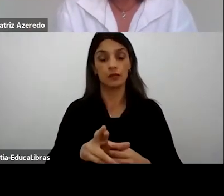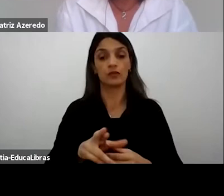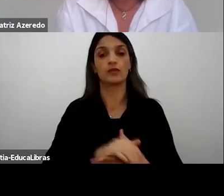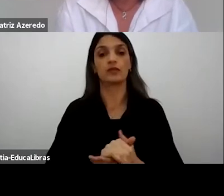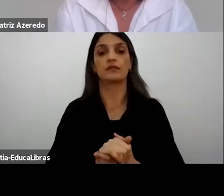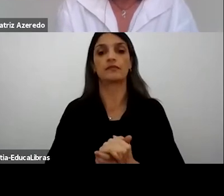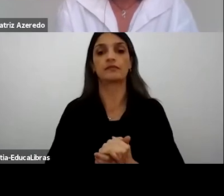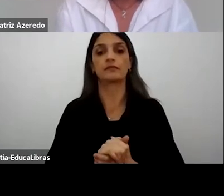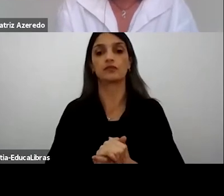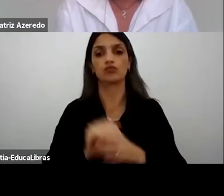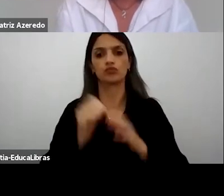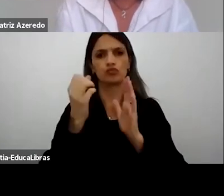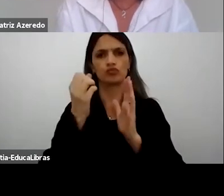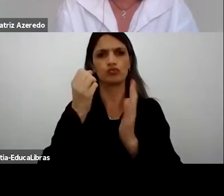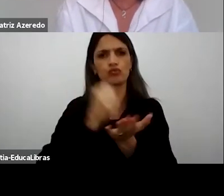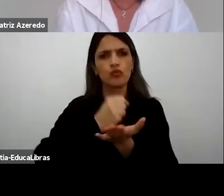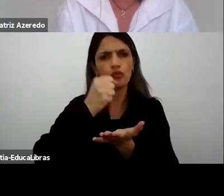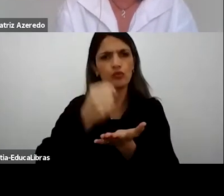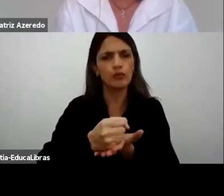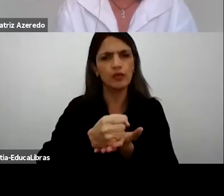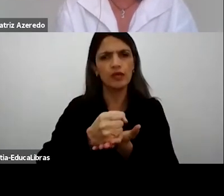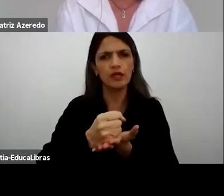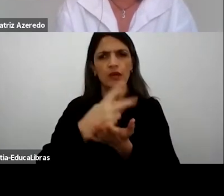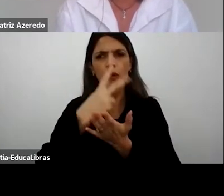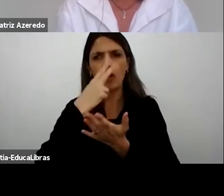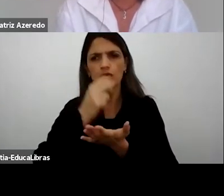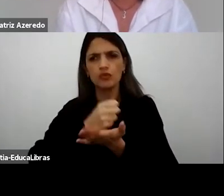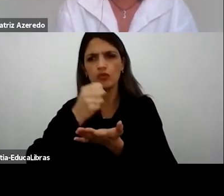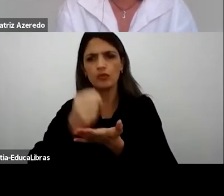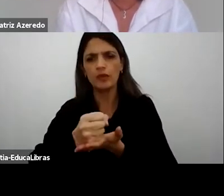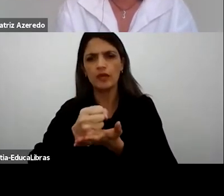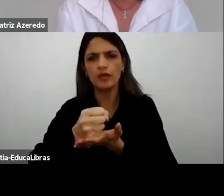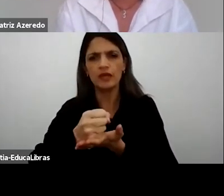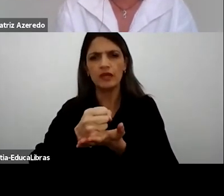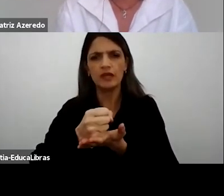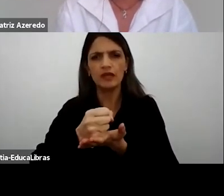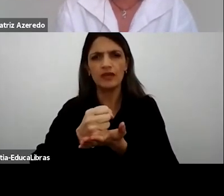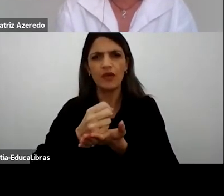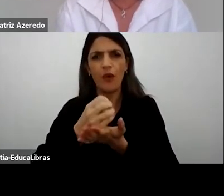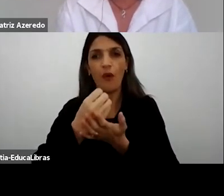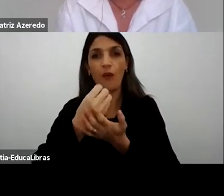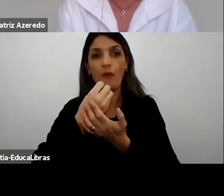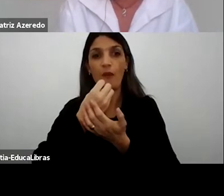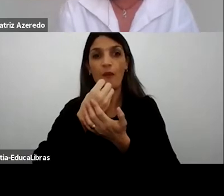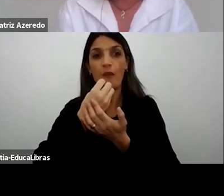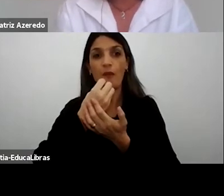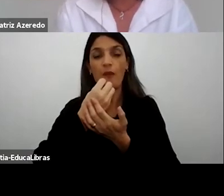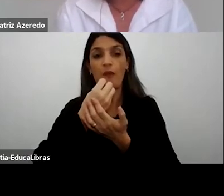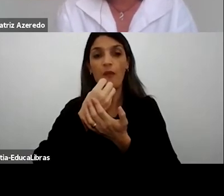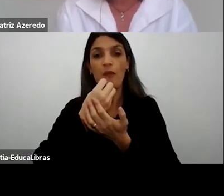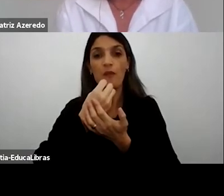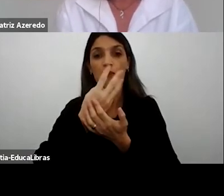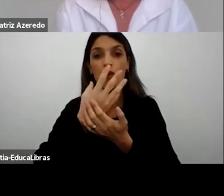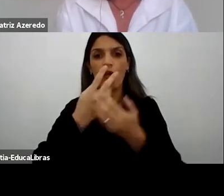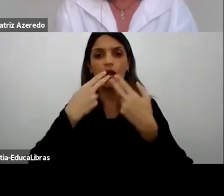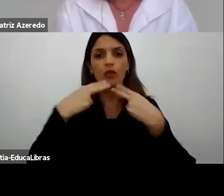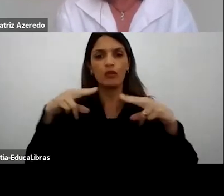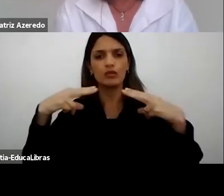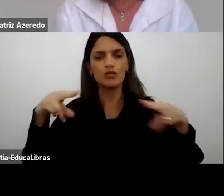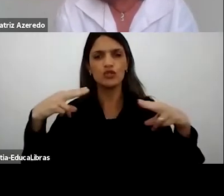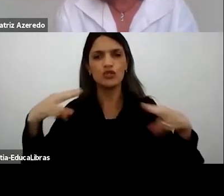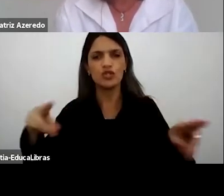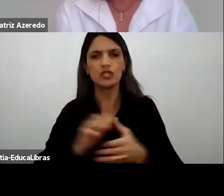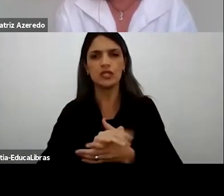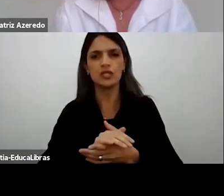sobre o documento, eu acho que o documento é portador de boas notícias. Né? Foi a sensação que me deu,